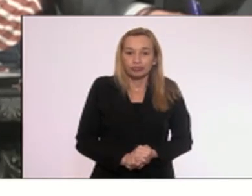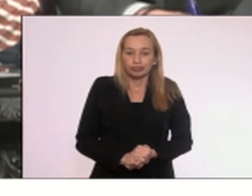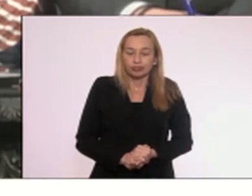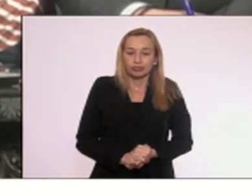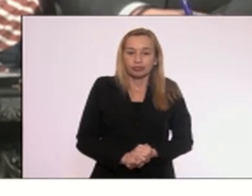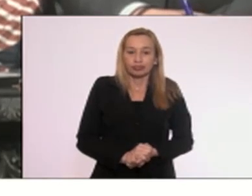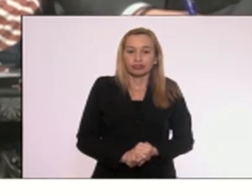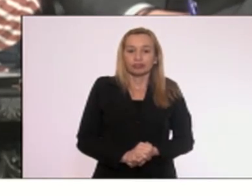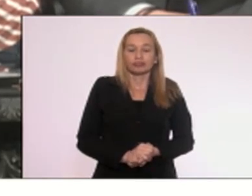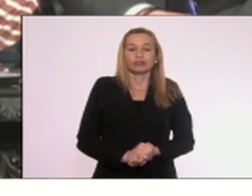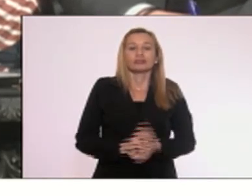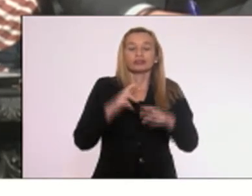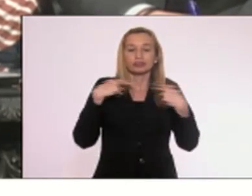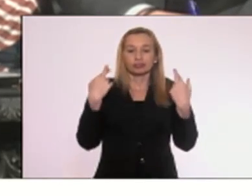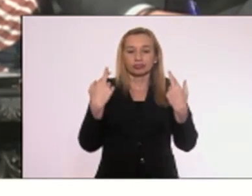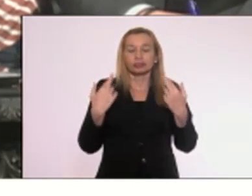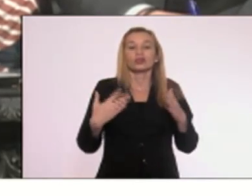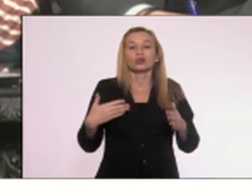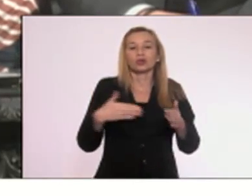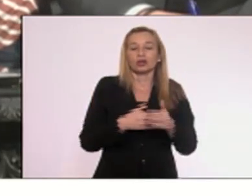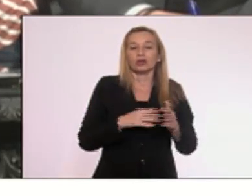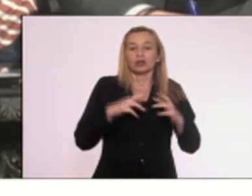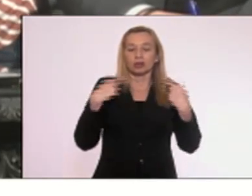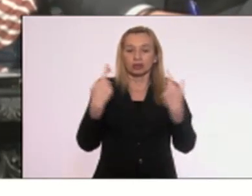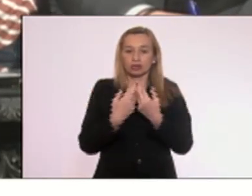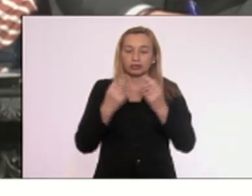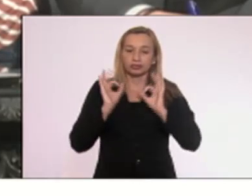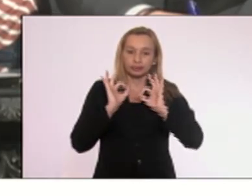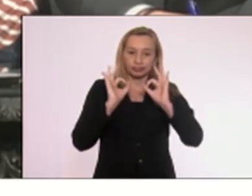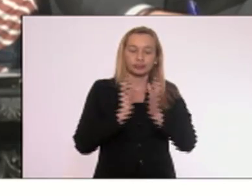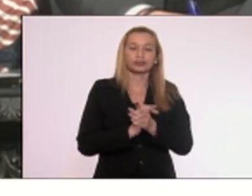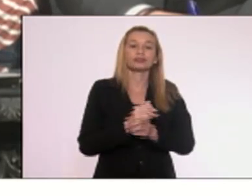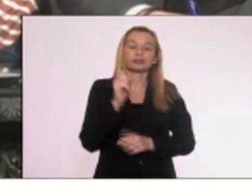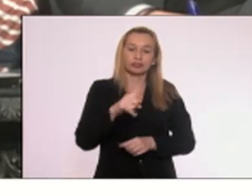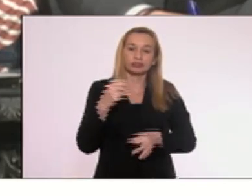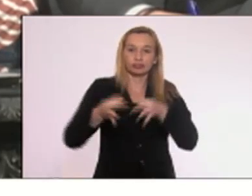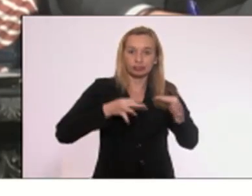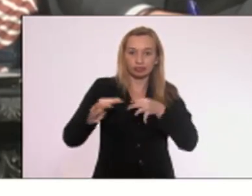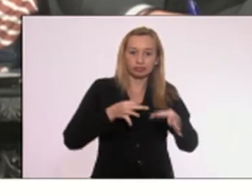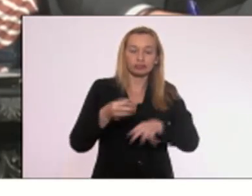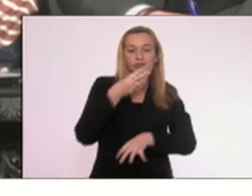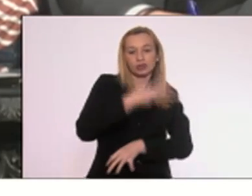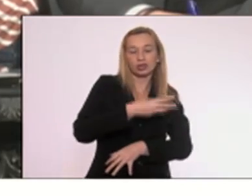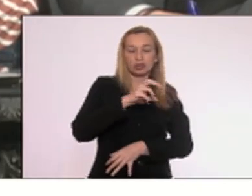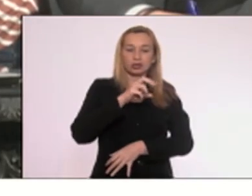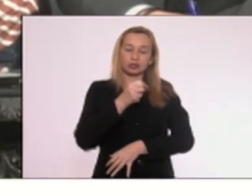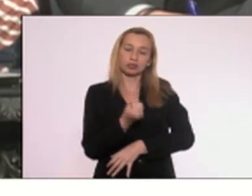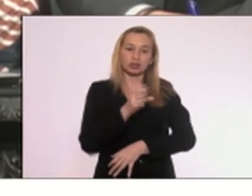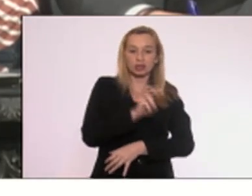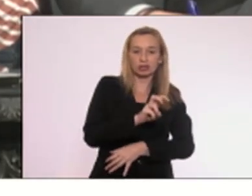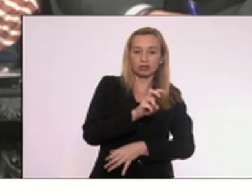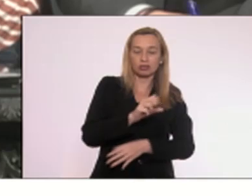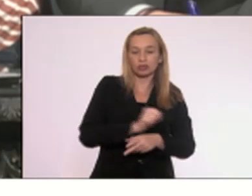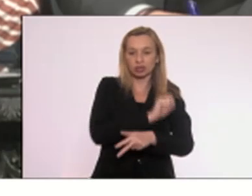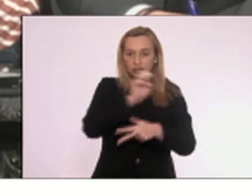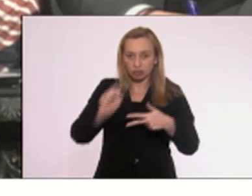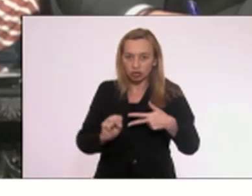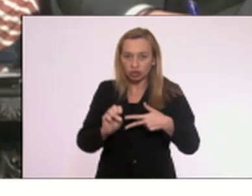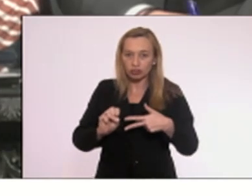da última sessão extraordinária, que é o projeto 365, de autoria do Poder Executivo.